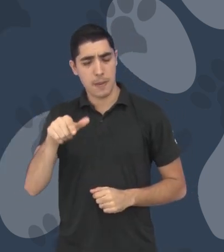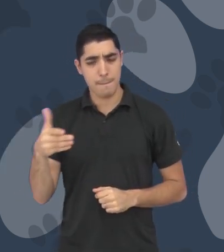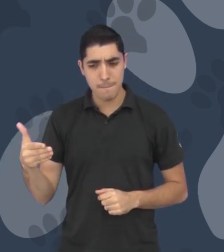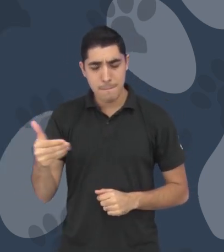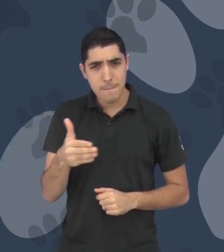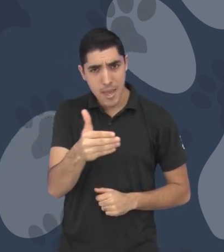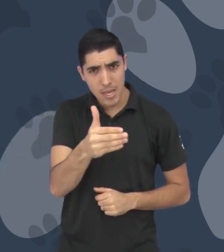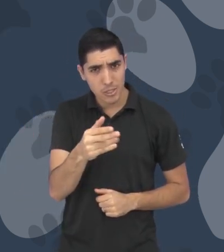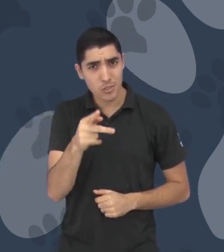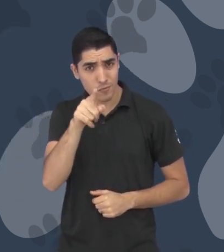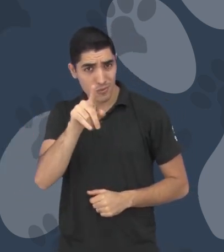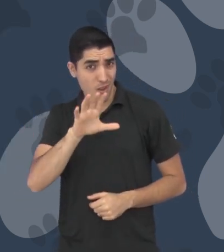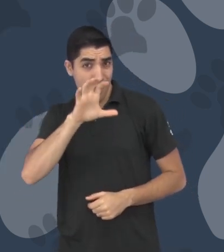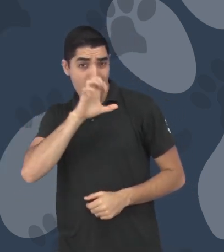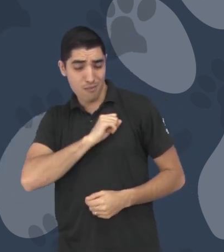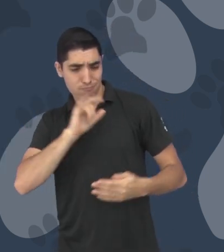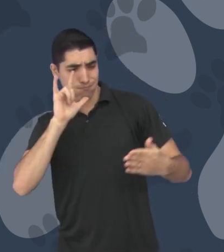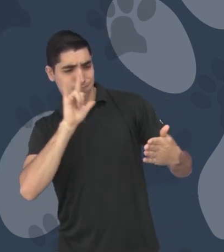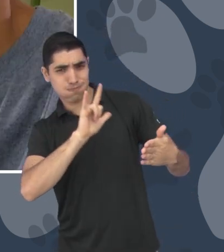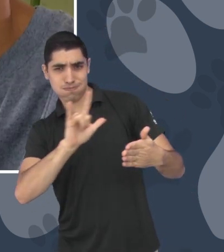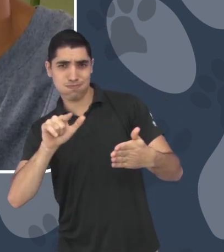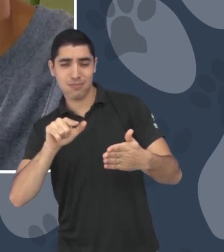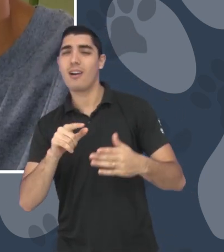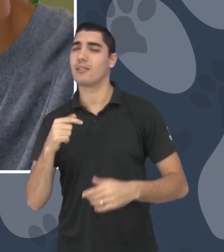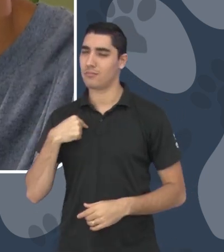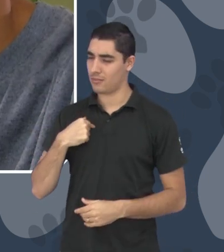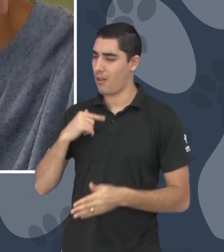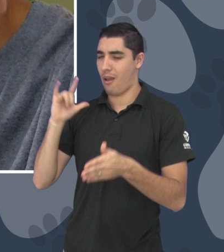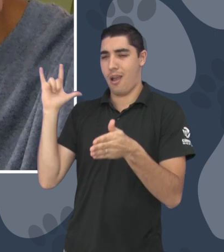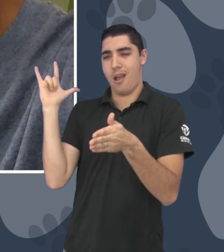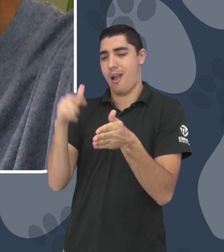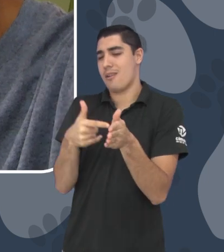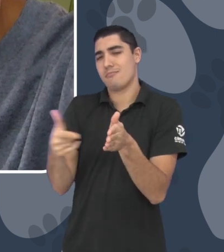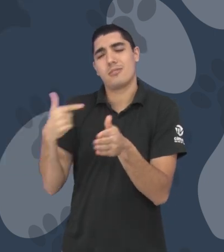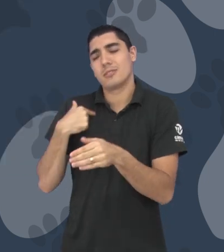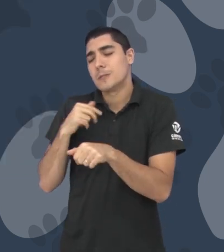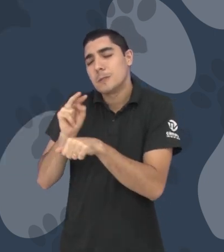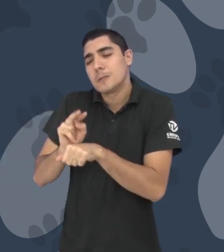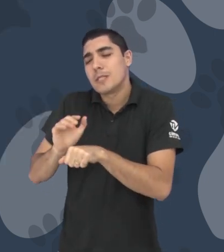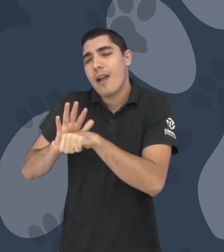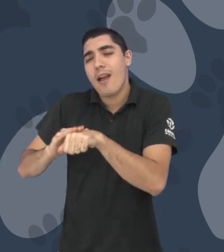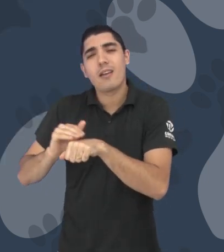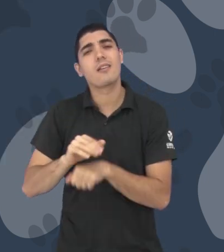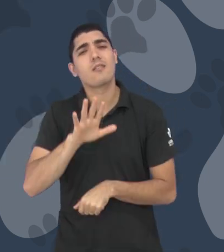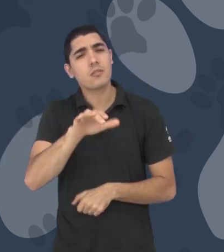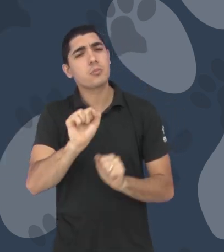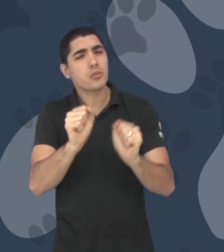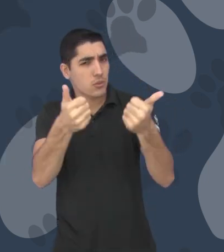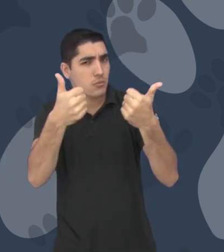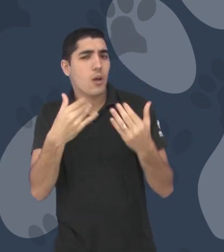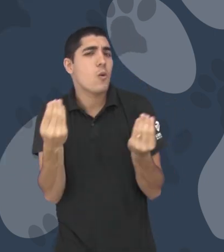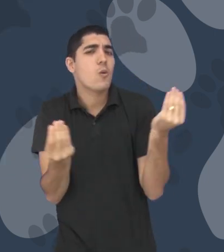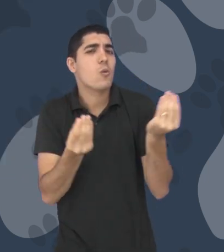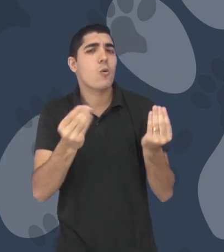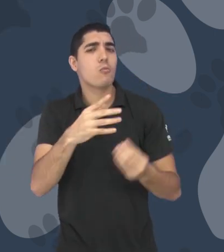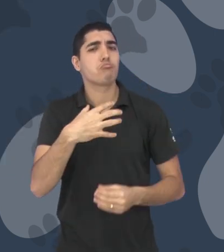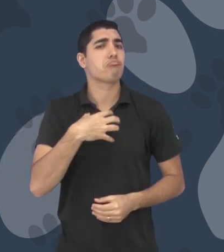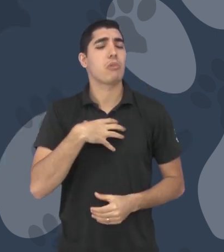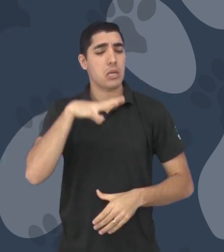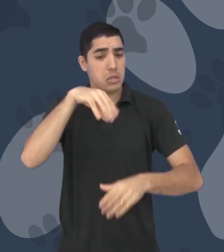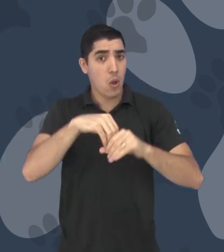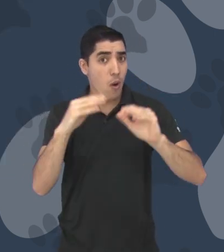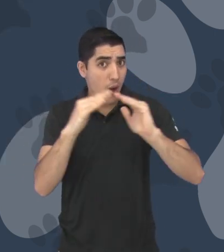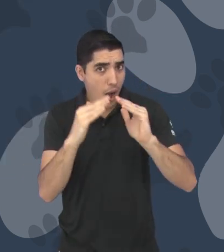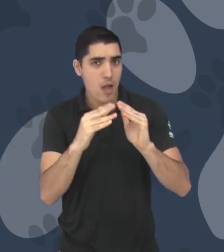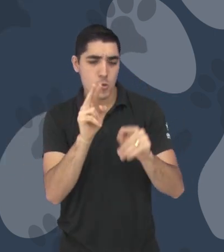os peixinhos do seu aquário são as suas paixões, né? Sim, são minhas paixões, meus pets. Eu tô querendo saber mais sobre como é ter um aquário em